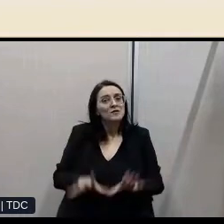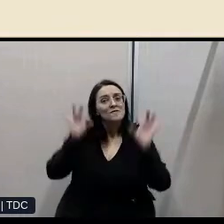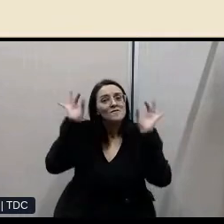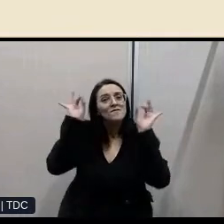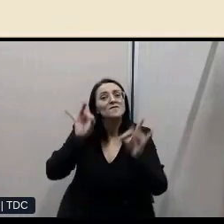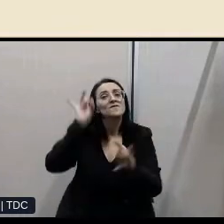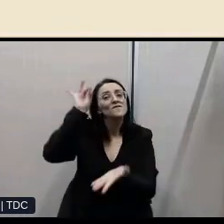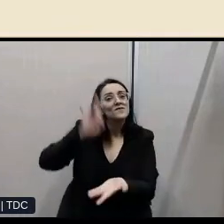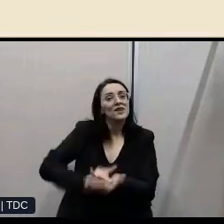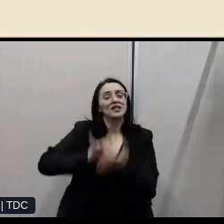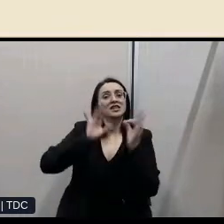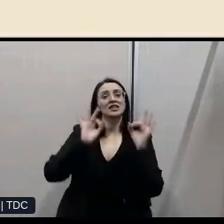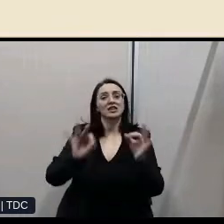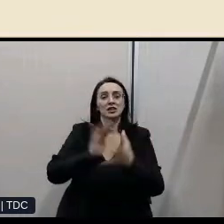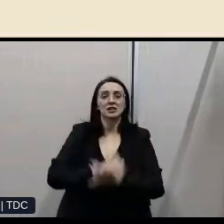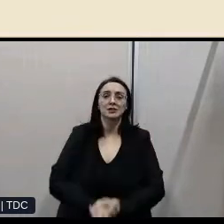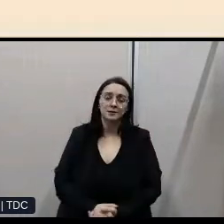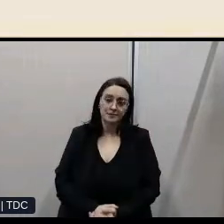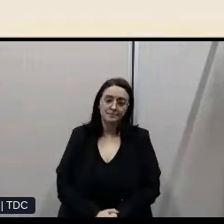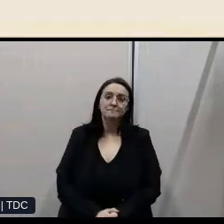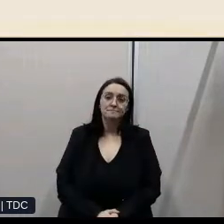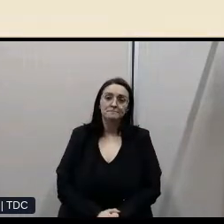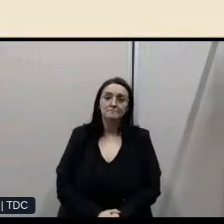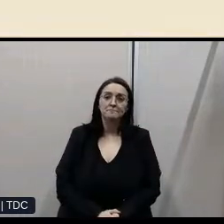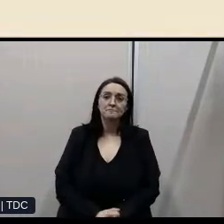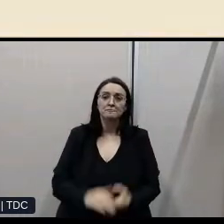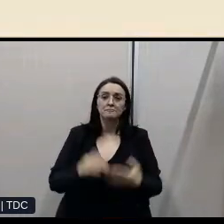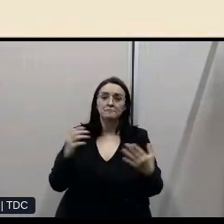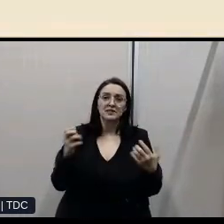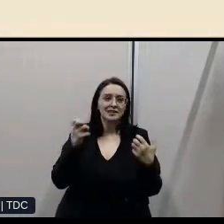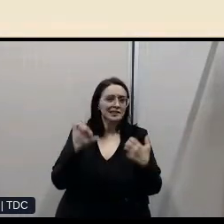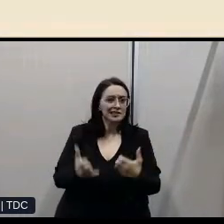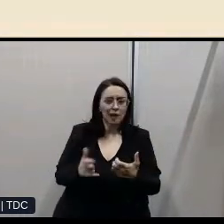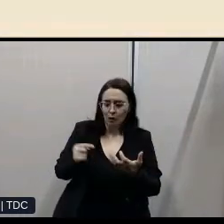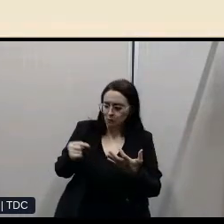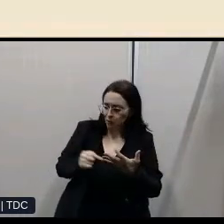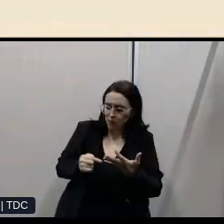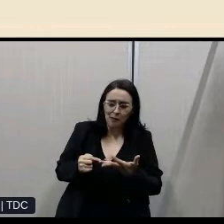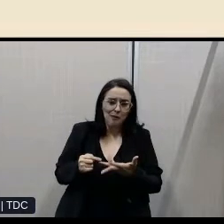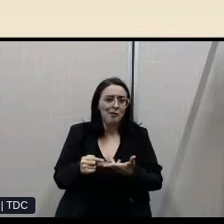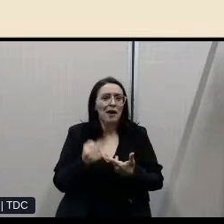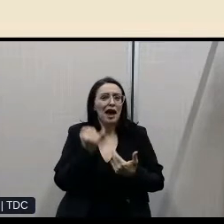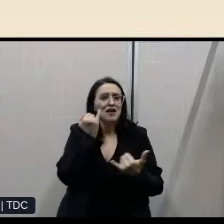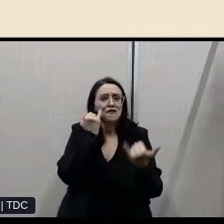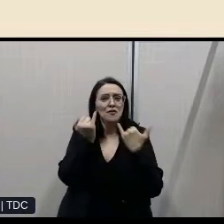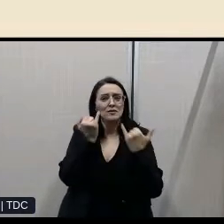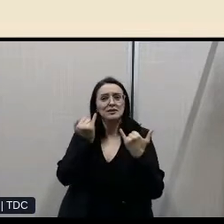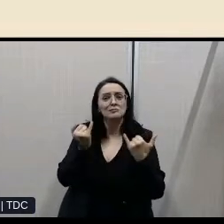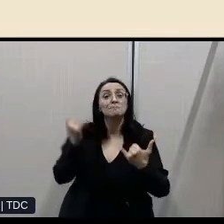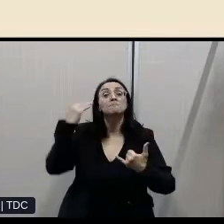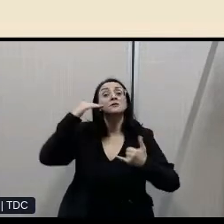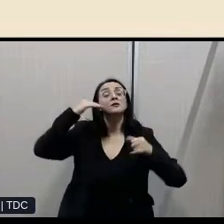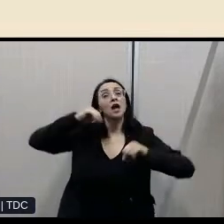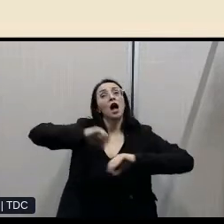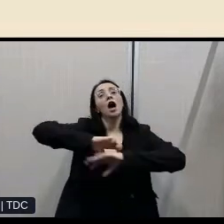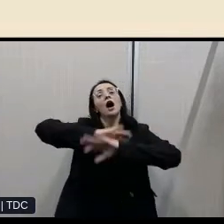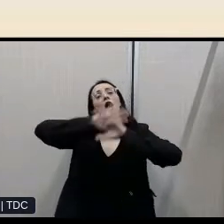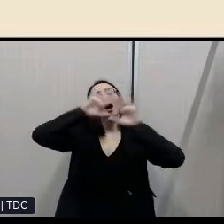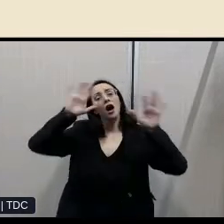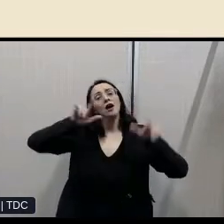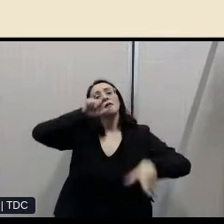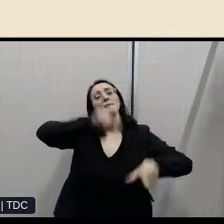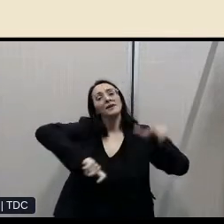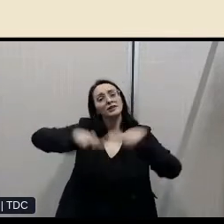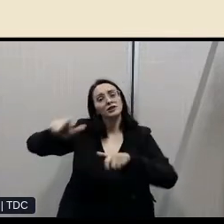verdade. Pode ir para o próximo. Então, trazendo todos esses dados, a gente começa a entender um pouquinho melhor quem são